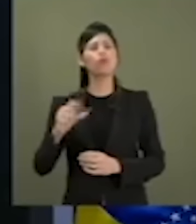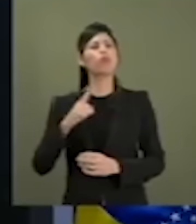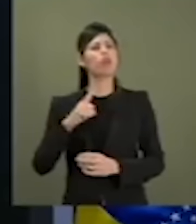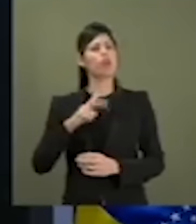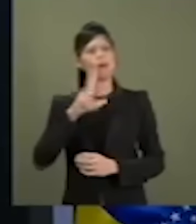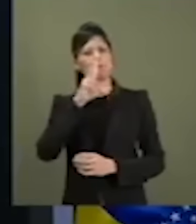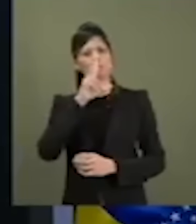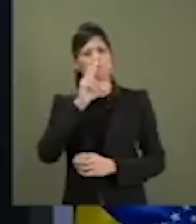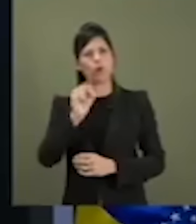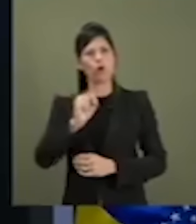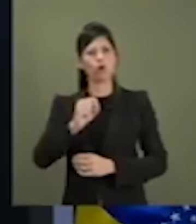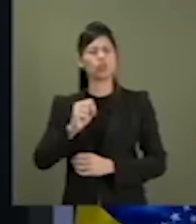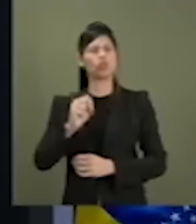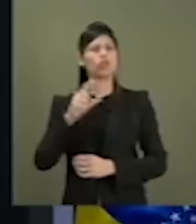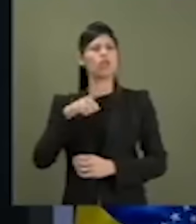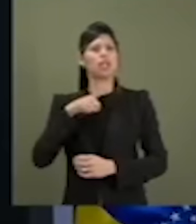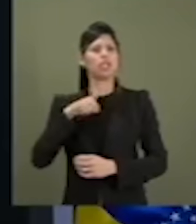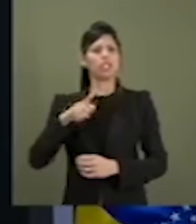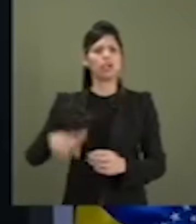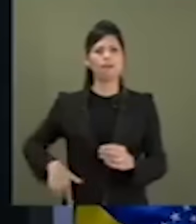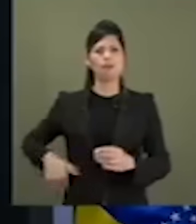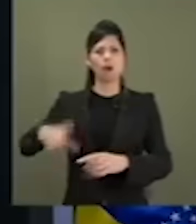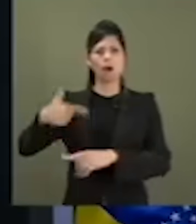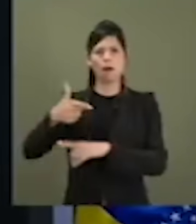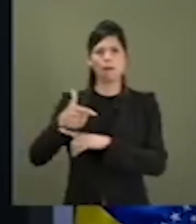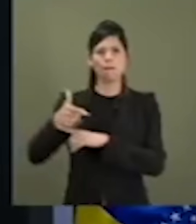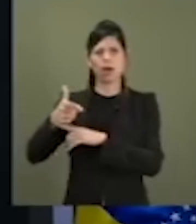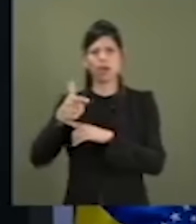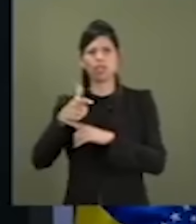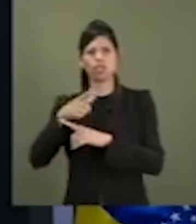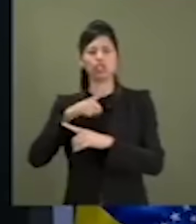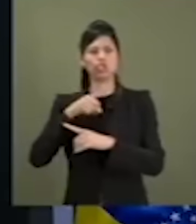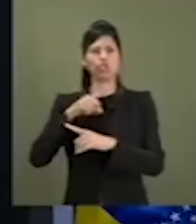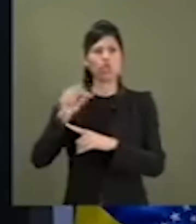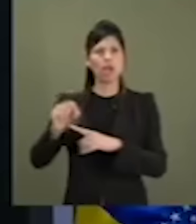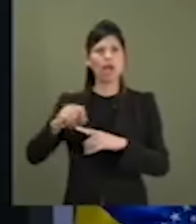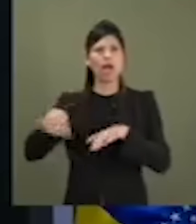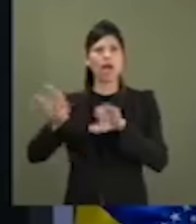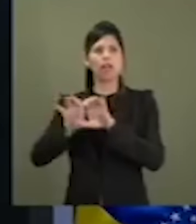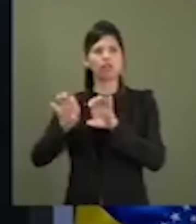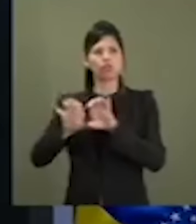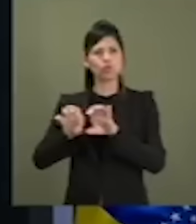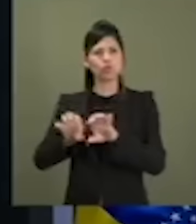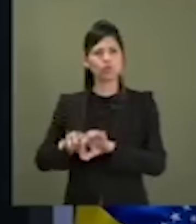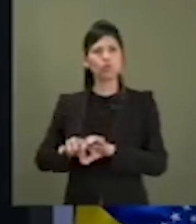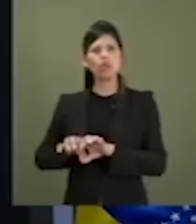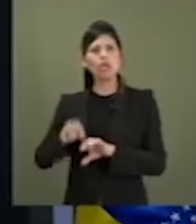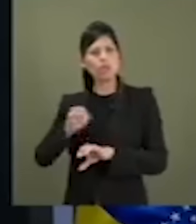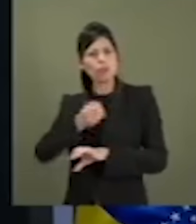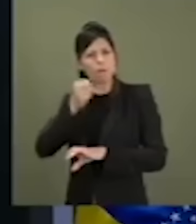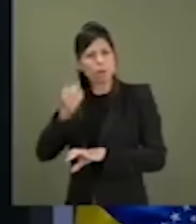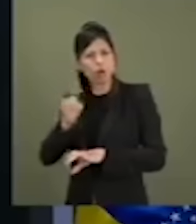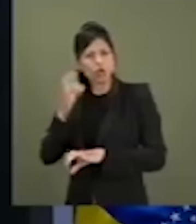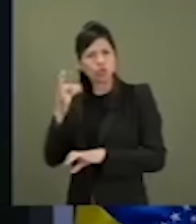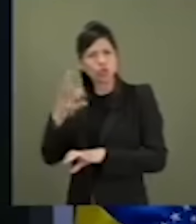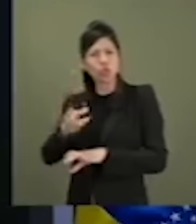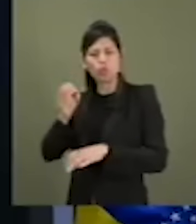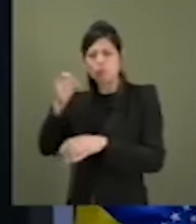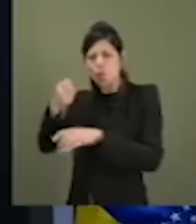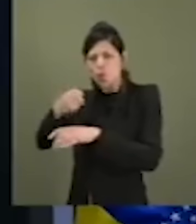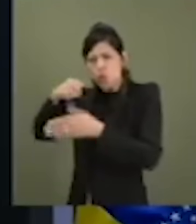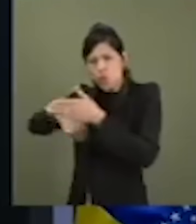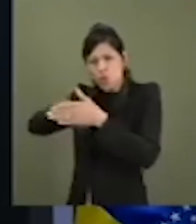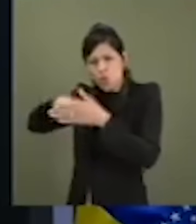determinados momentos se insurge contra a própria estrutura de poder do Estado. Nós não tínhamos nenhuma situação nem outra. Nós não